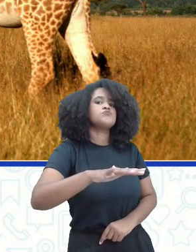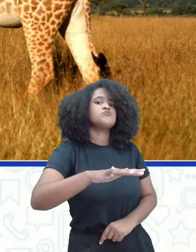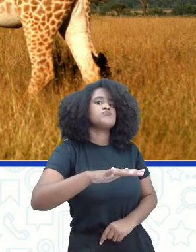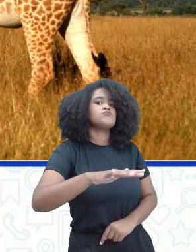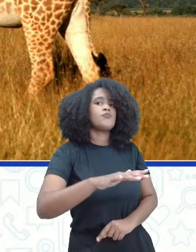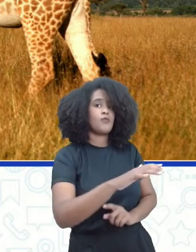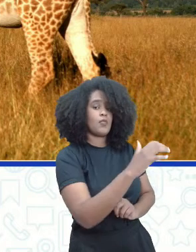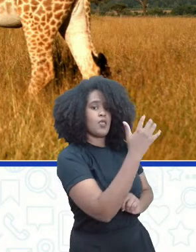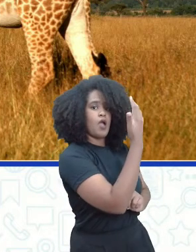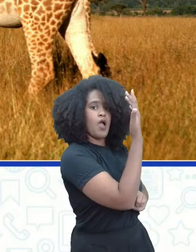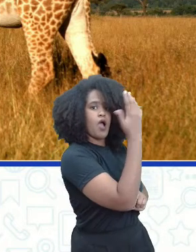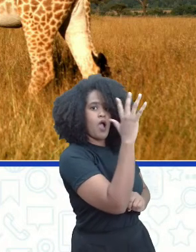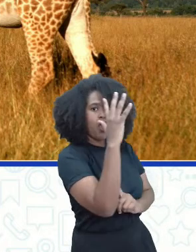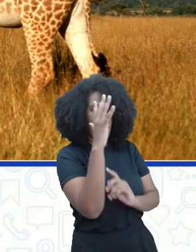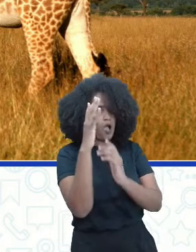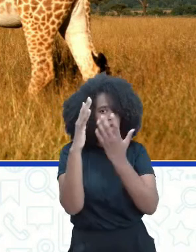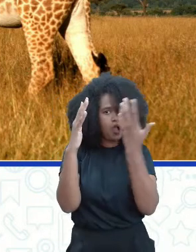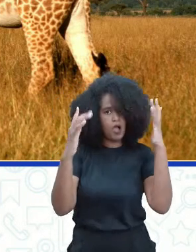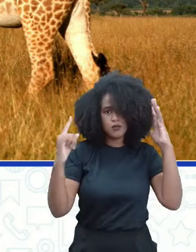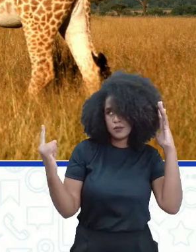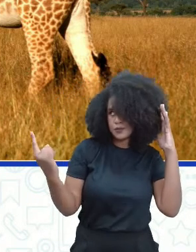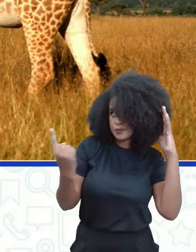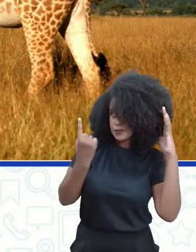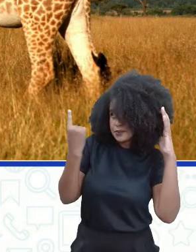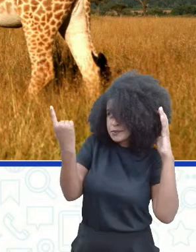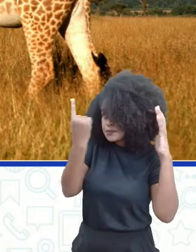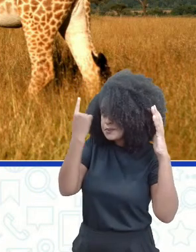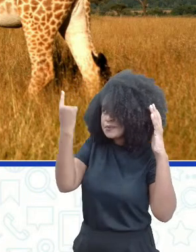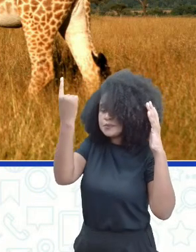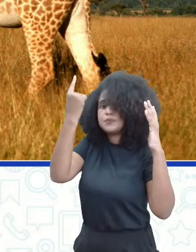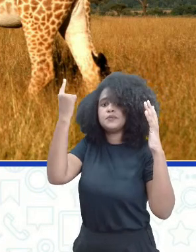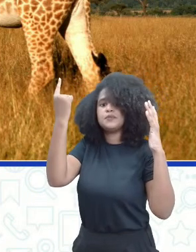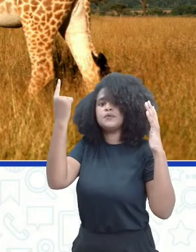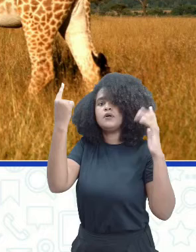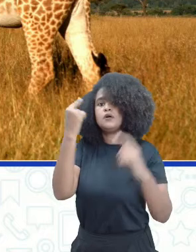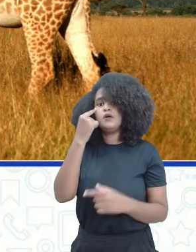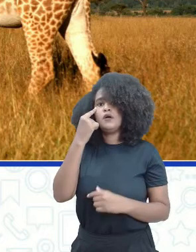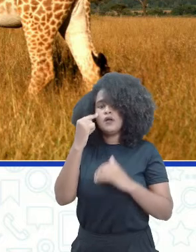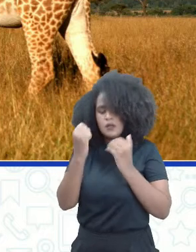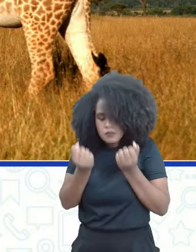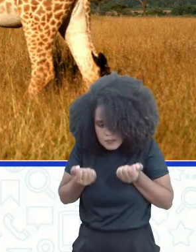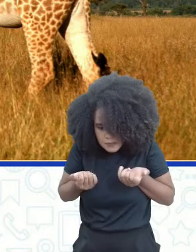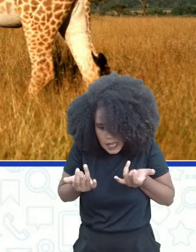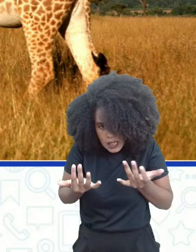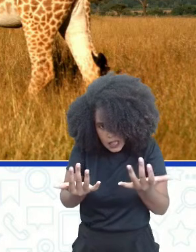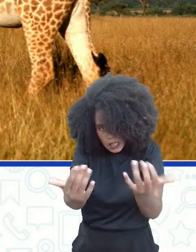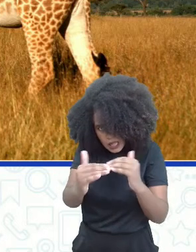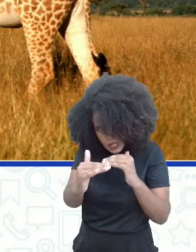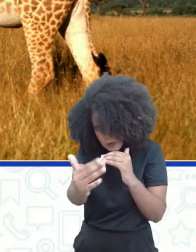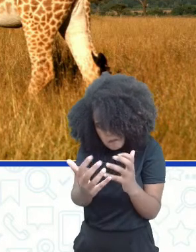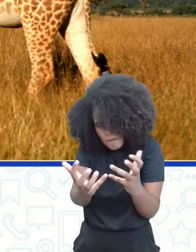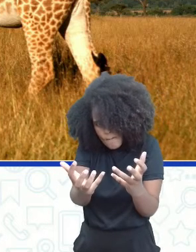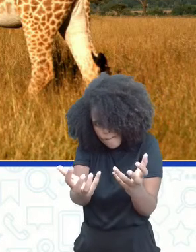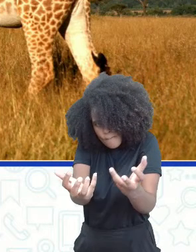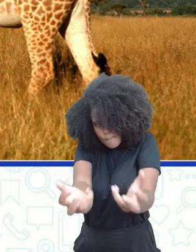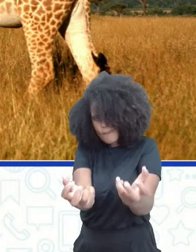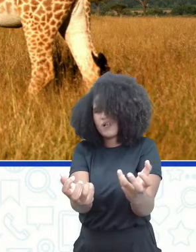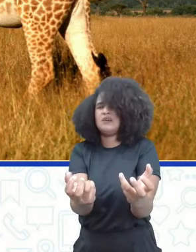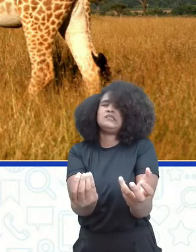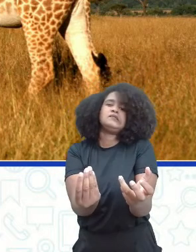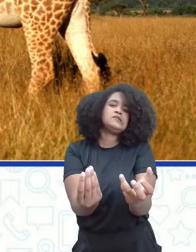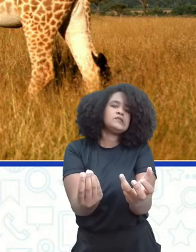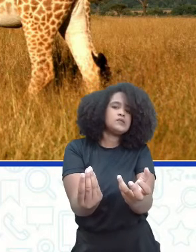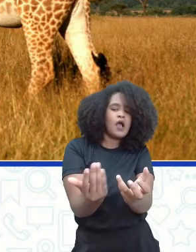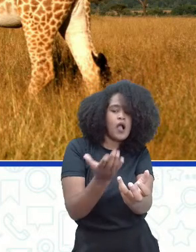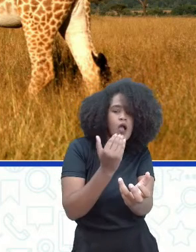as árvores, né, são altas, essa parte aí que está mais rasteira está seca, então não é um alimento muito